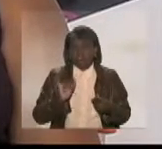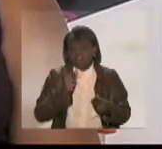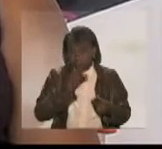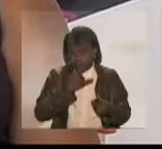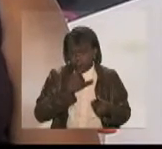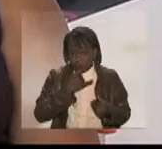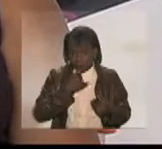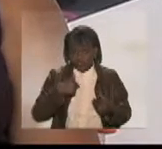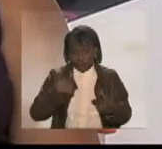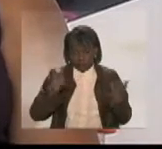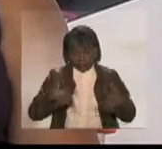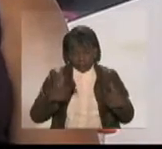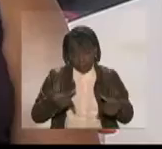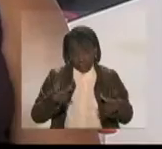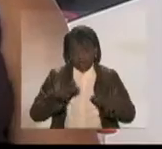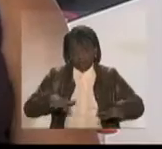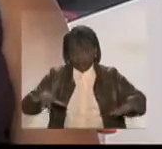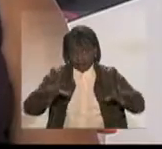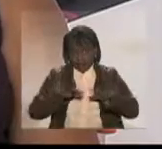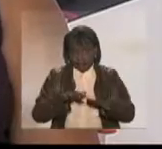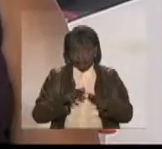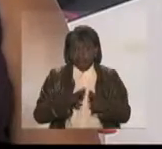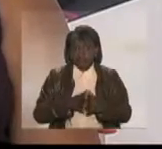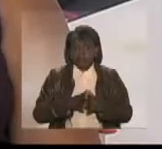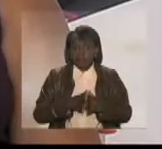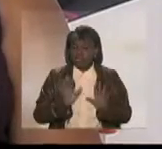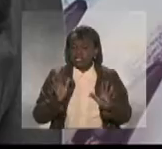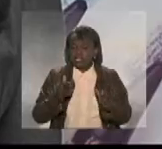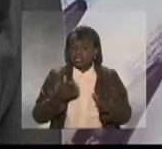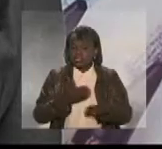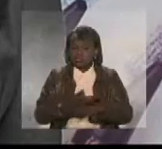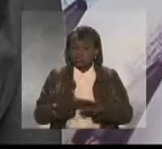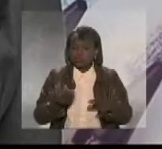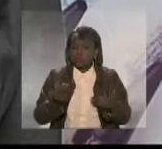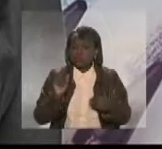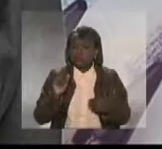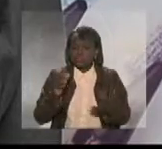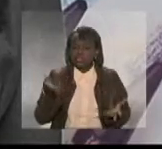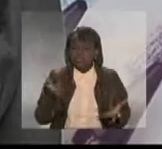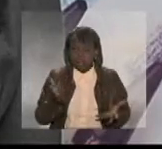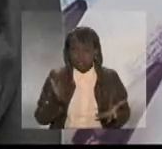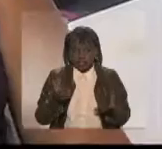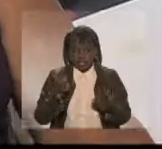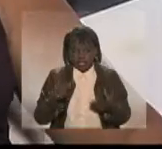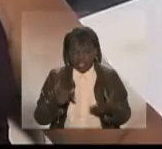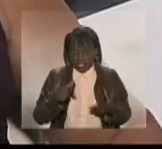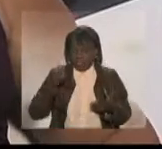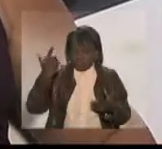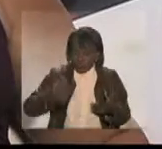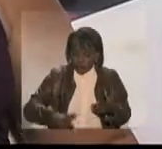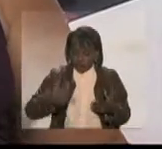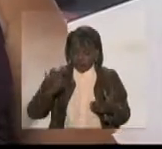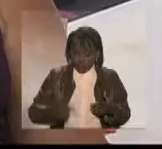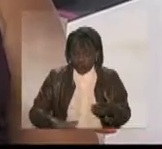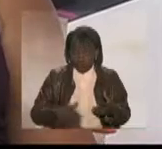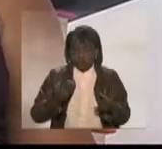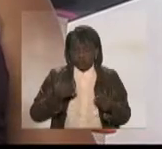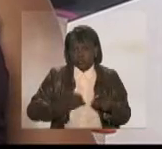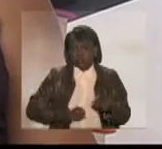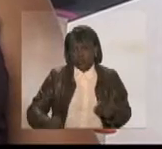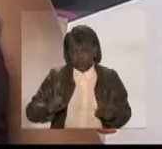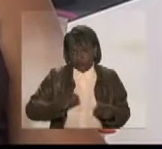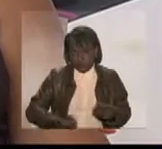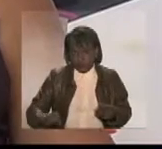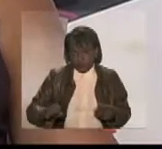Lamentavelmente, na localidade em que trabalho. O que você chama de frequente, Doris? Frequente é recorrer à prática